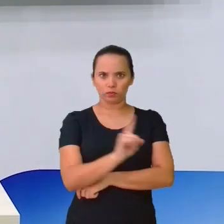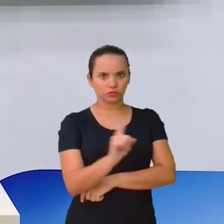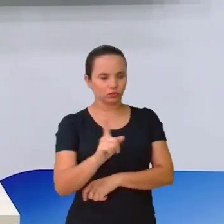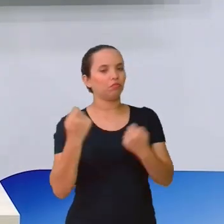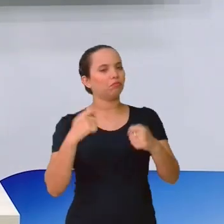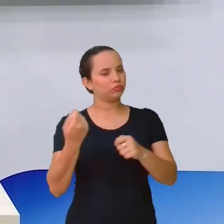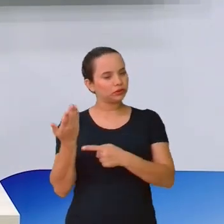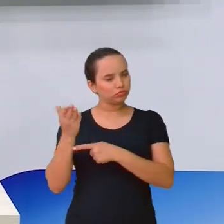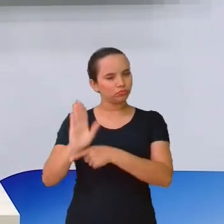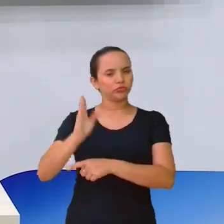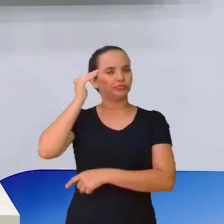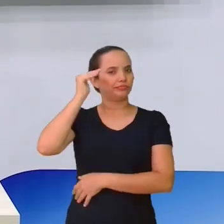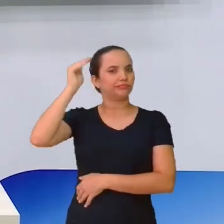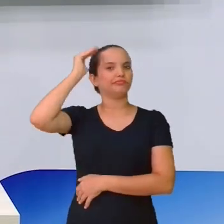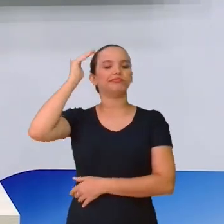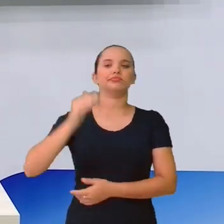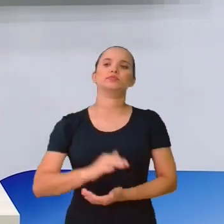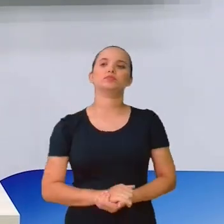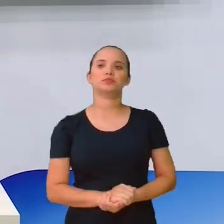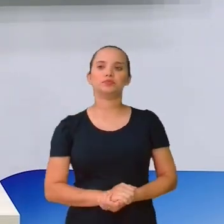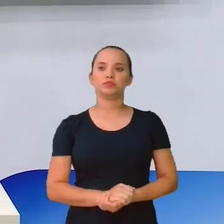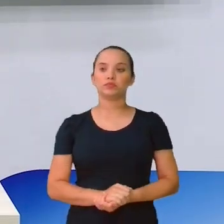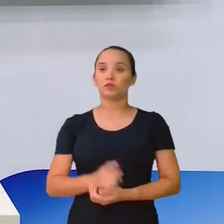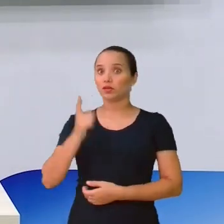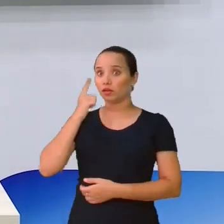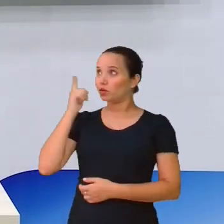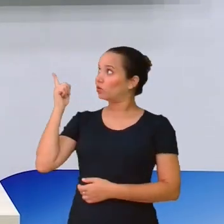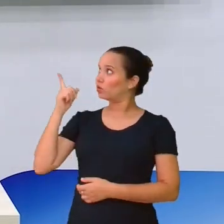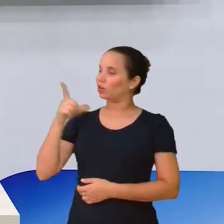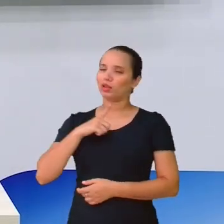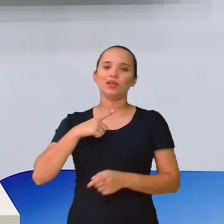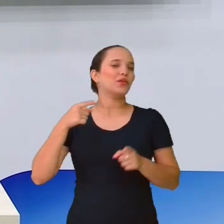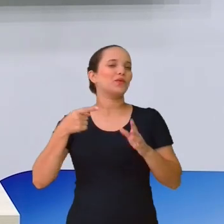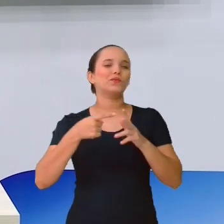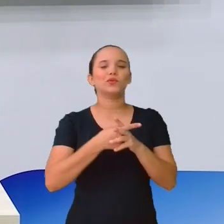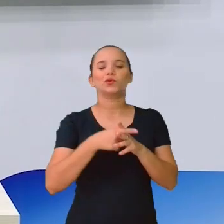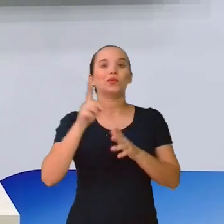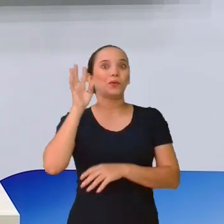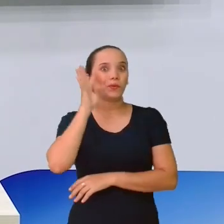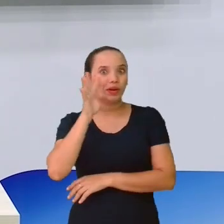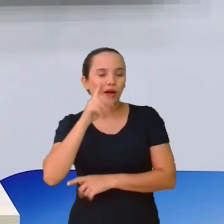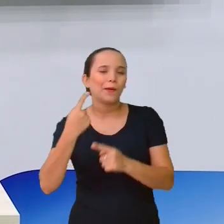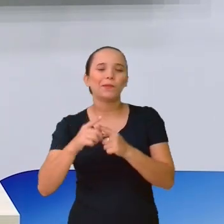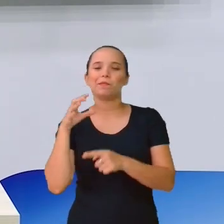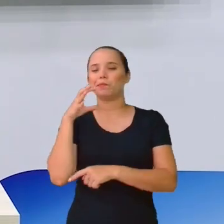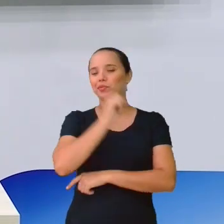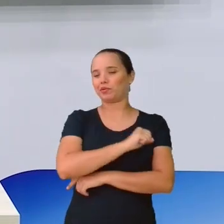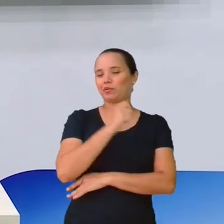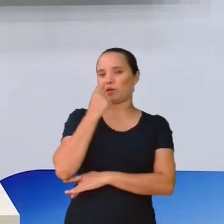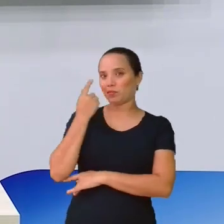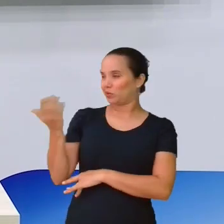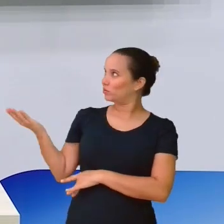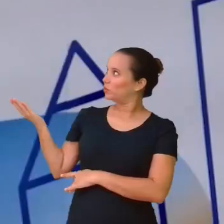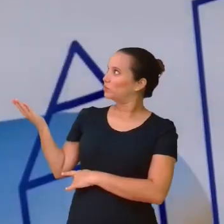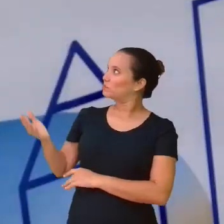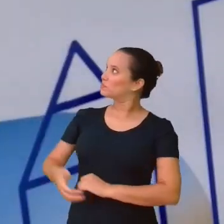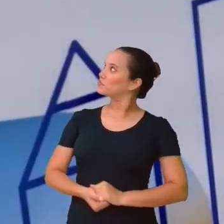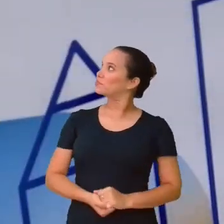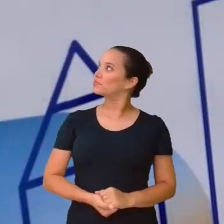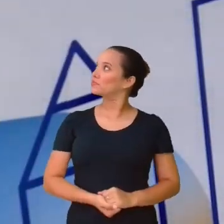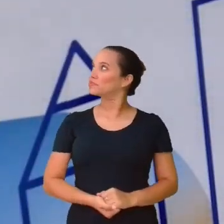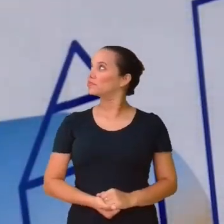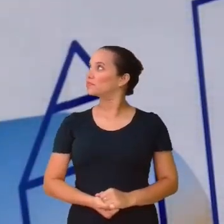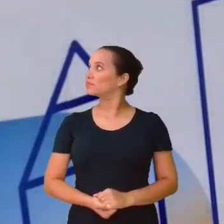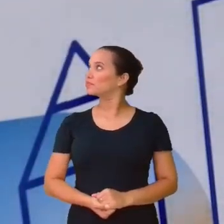adulto. Bom, esse furador é muito legal, ó, porque é só vir com ele aqui e faz o furinho, como eu vou fazer agora, ó.